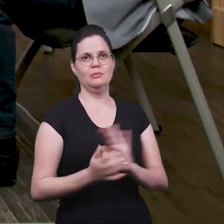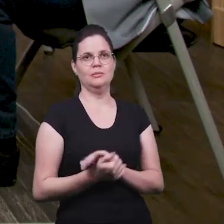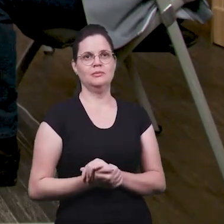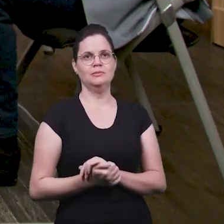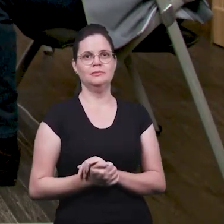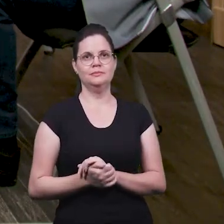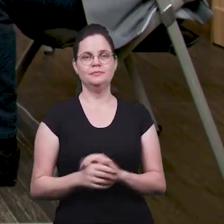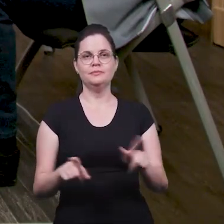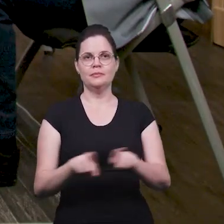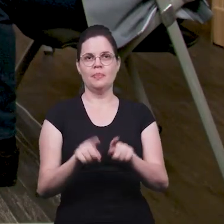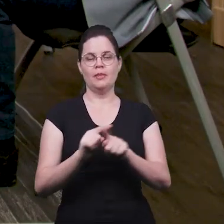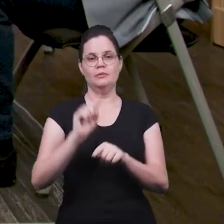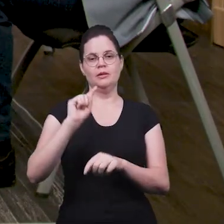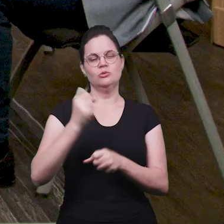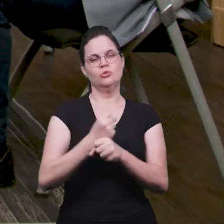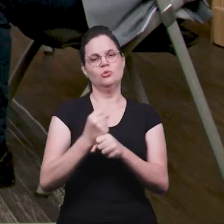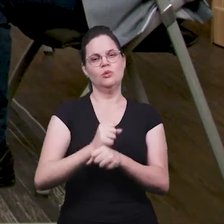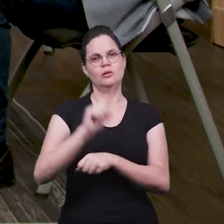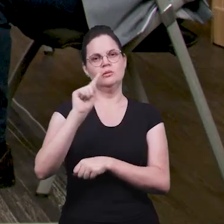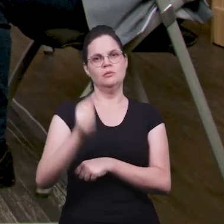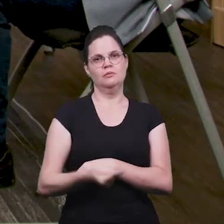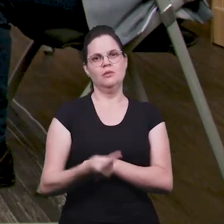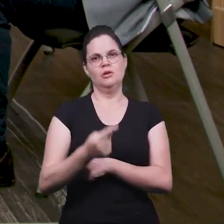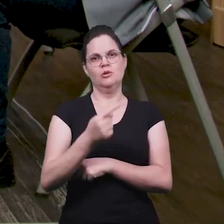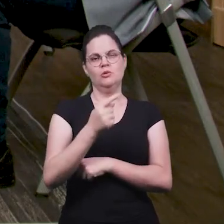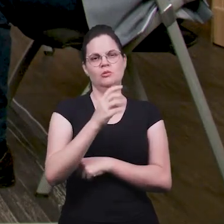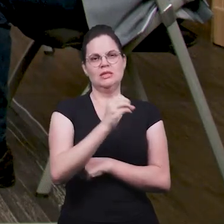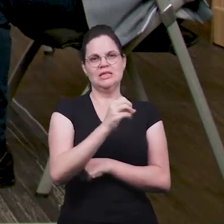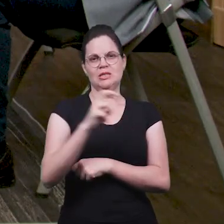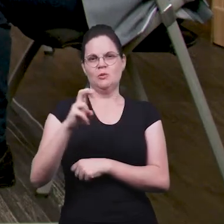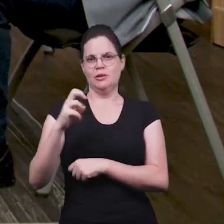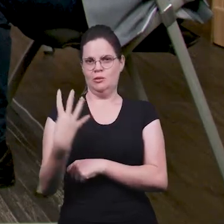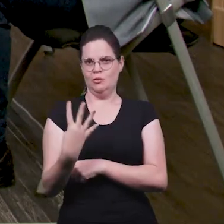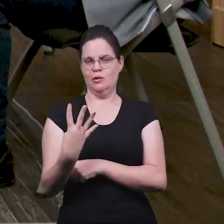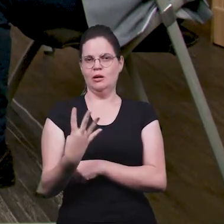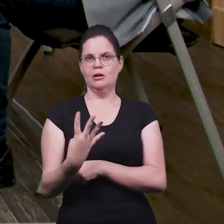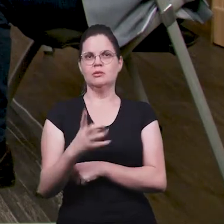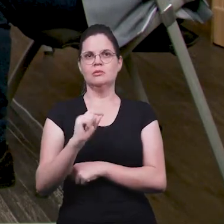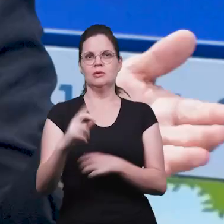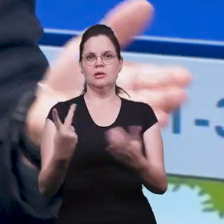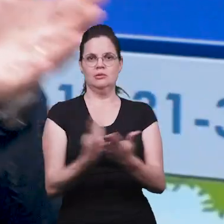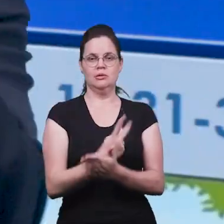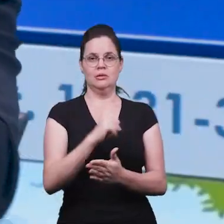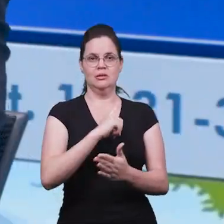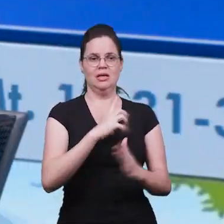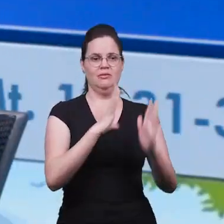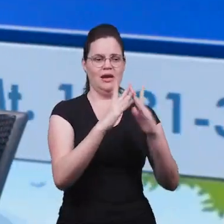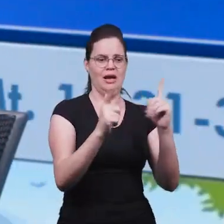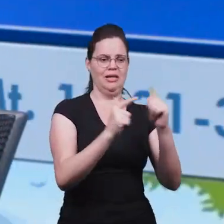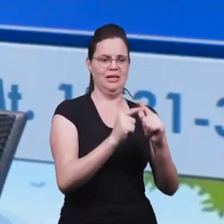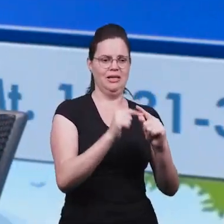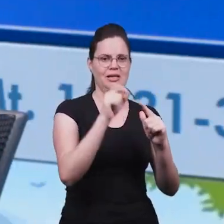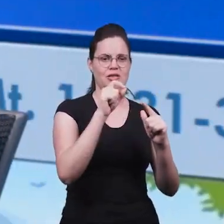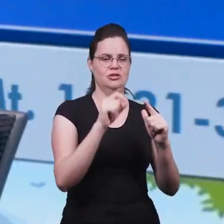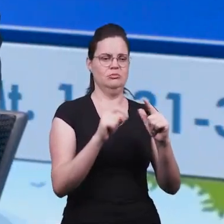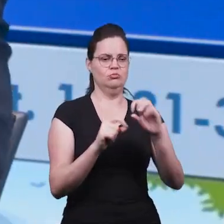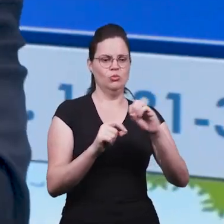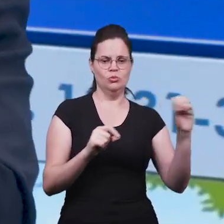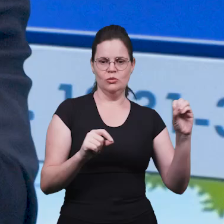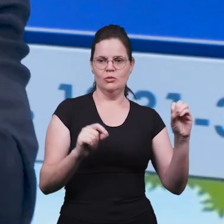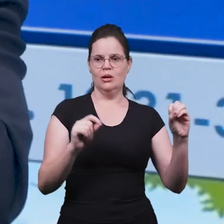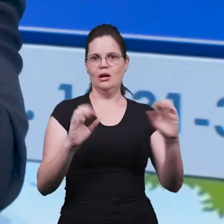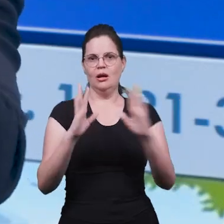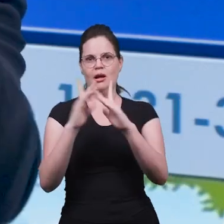também, né, no ano 1054, houve o cisma da igreja ocidental com a igreja oriental,